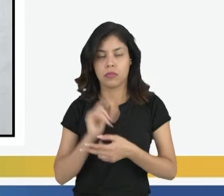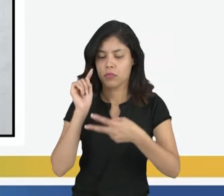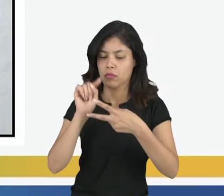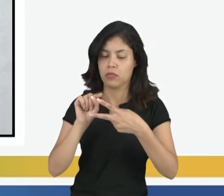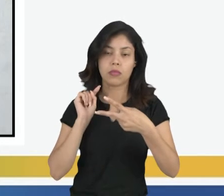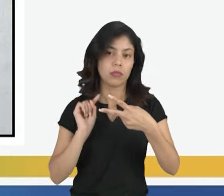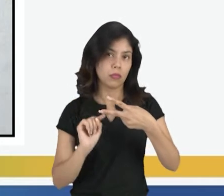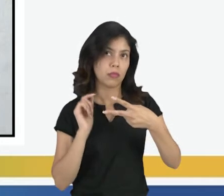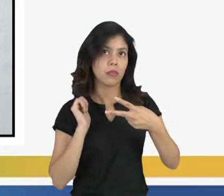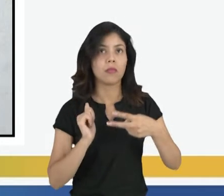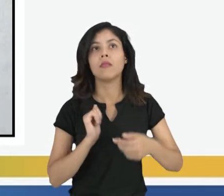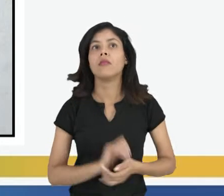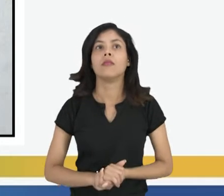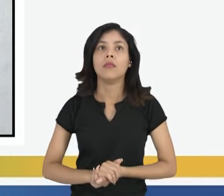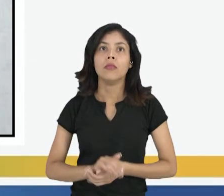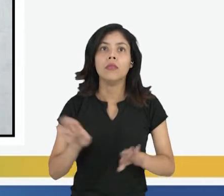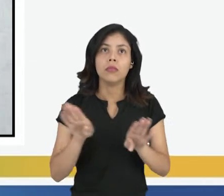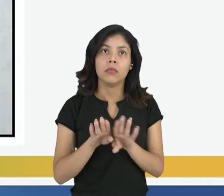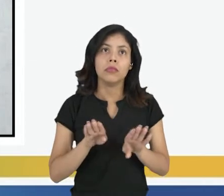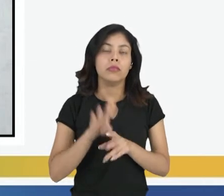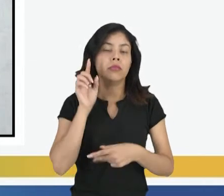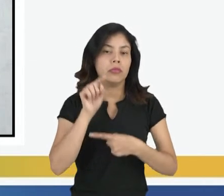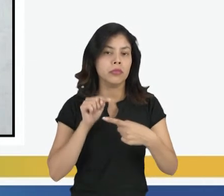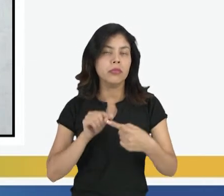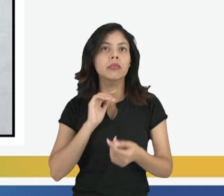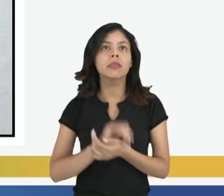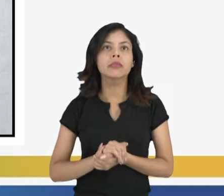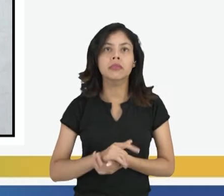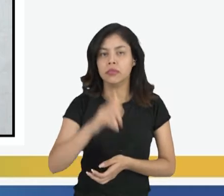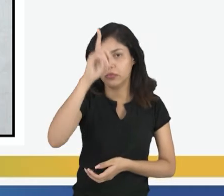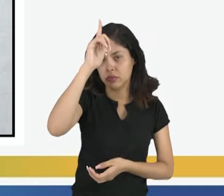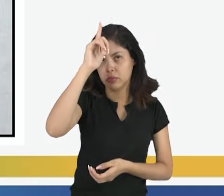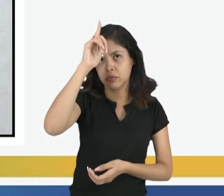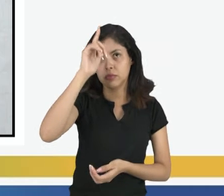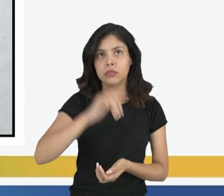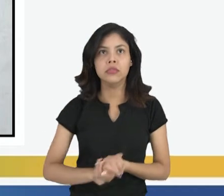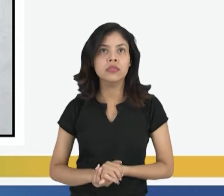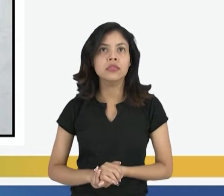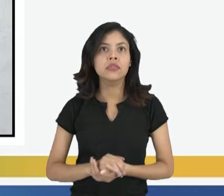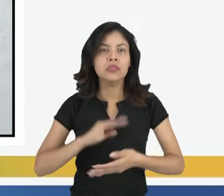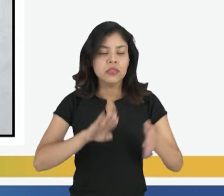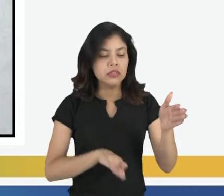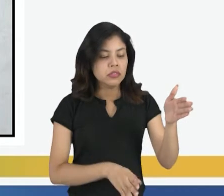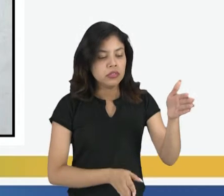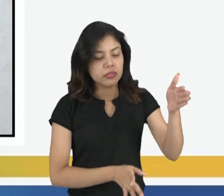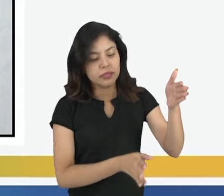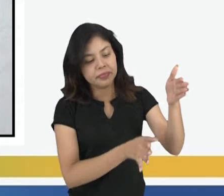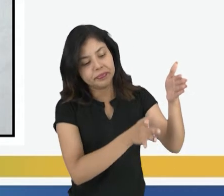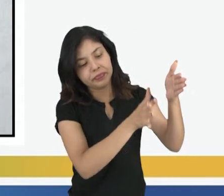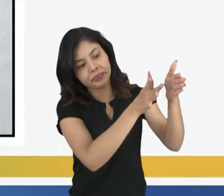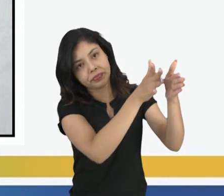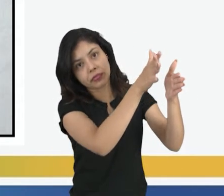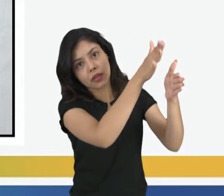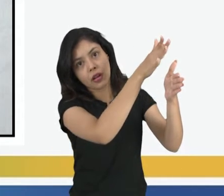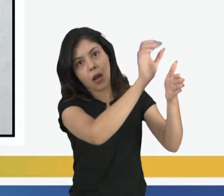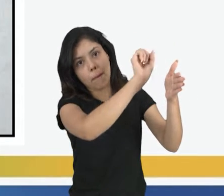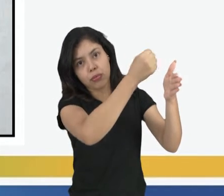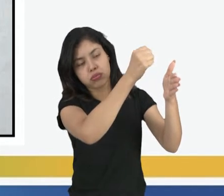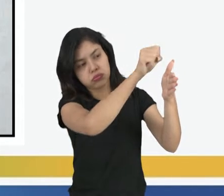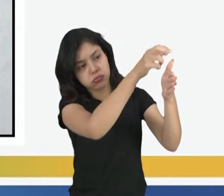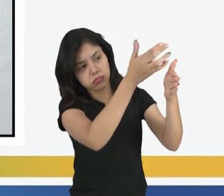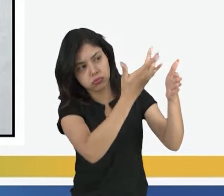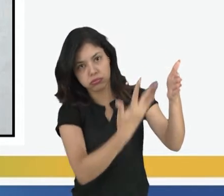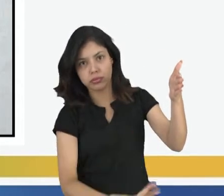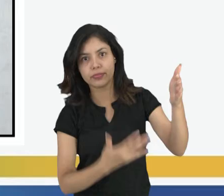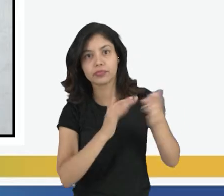dois lados. A gente vai ter também a divisão da Alemanha, né, a criação do Muro de Berlim, tanto que a queda do Muro de Berlim